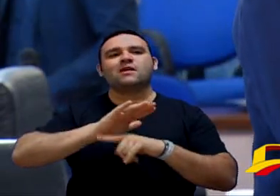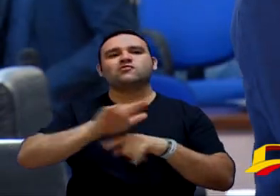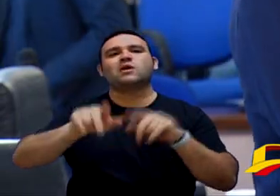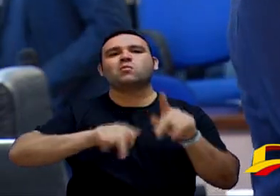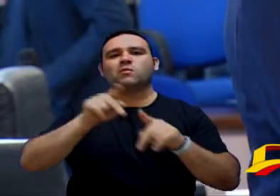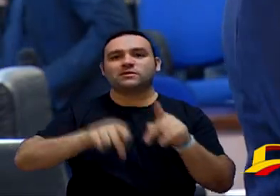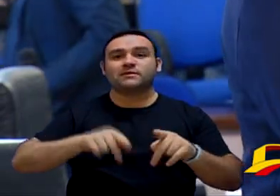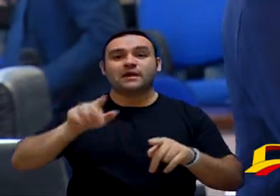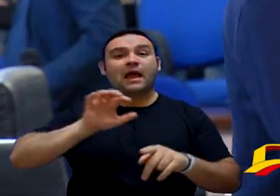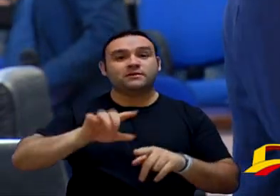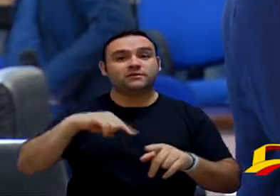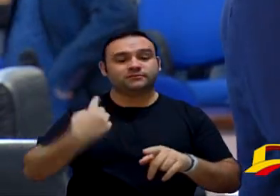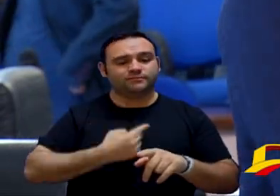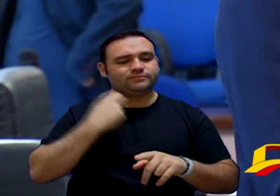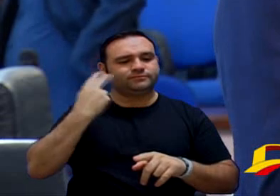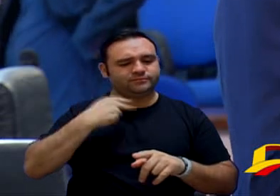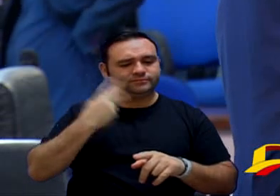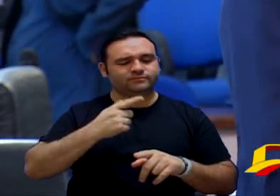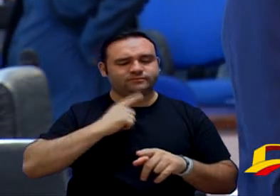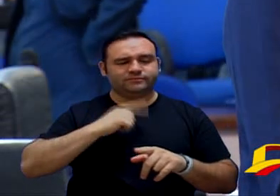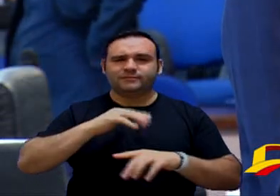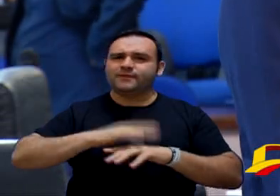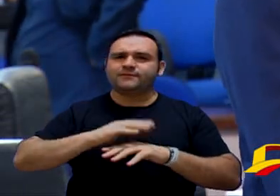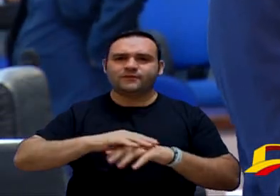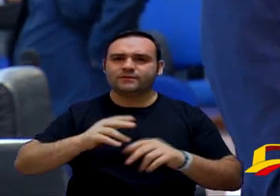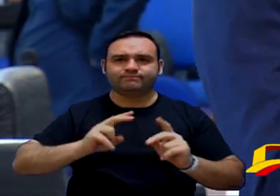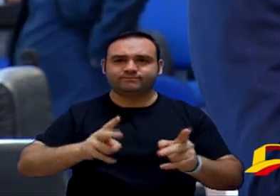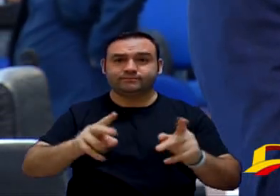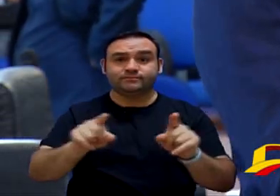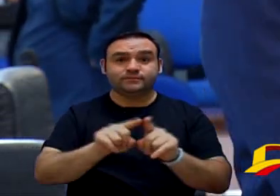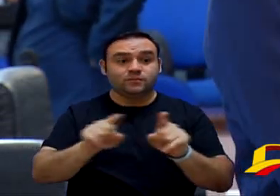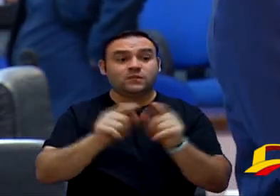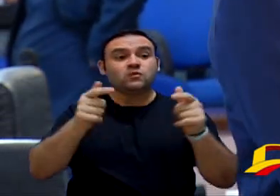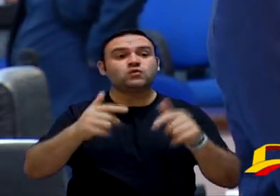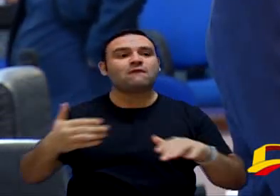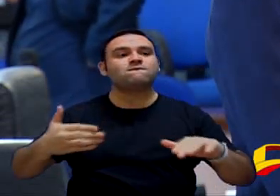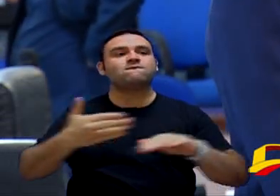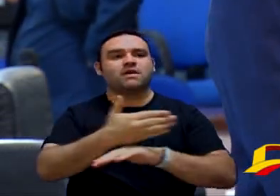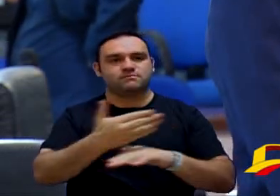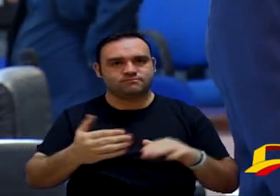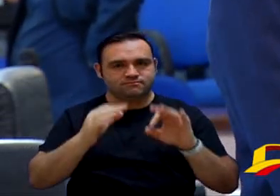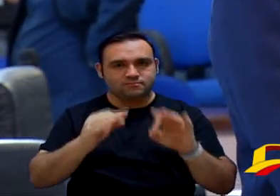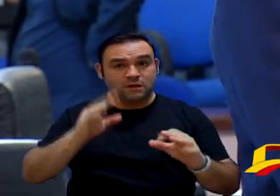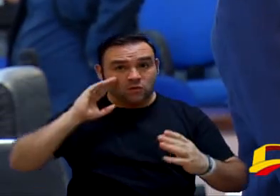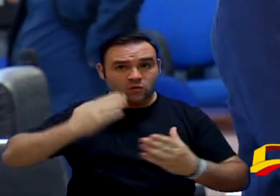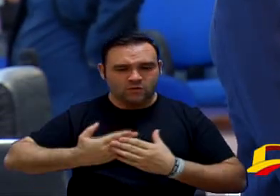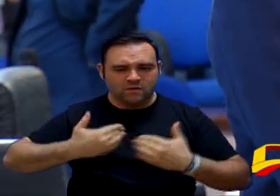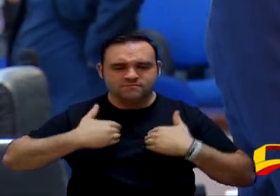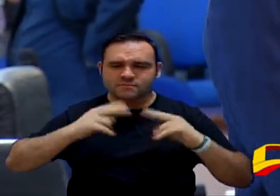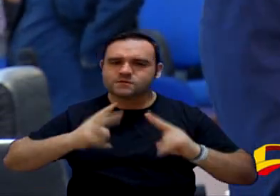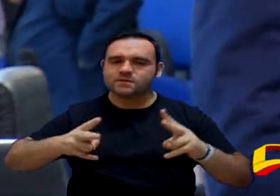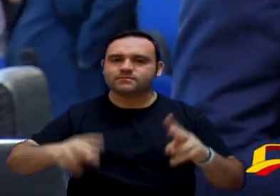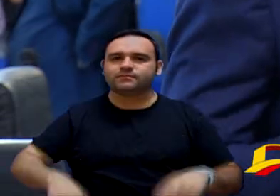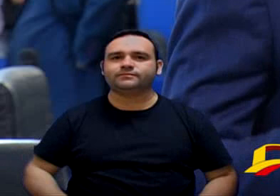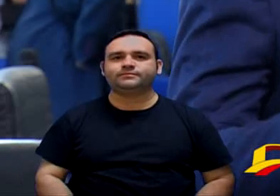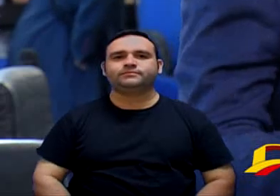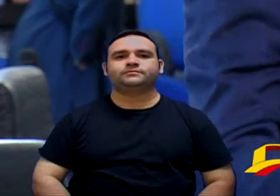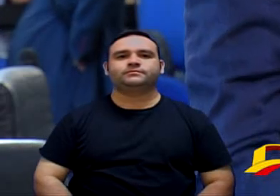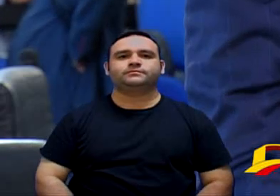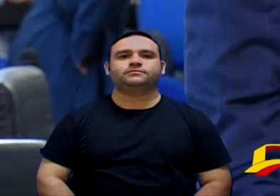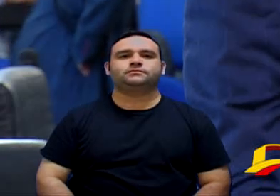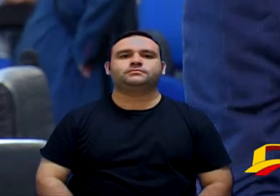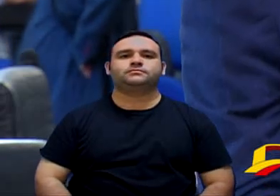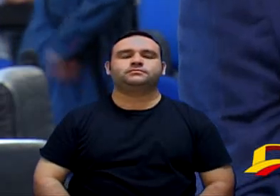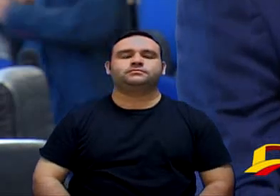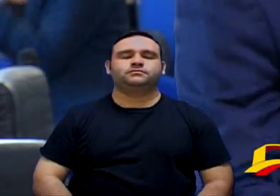é isso que nós como Vereador fazendo sempre e no local Então conte sempre comigo com esses vereadores